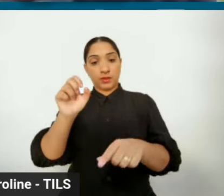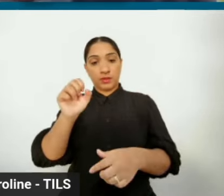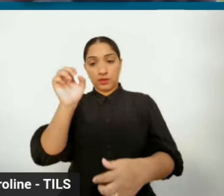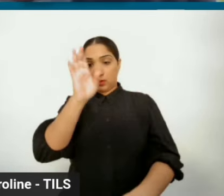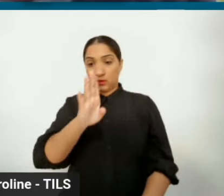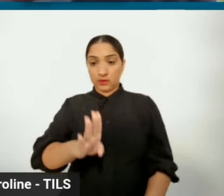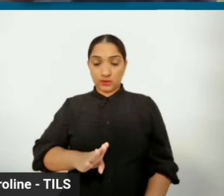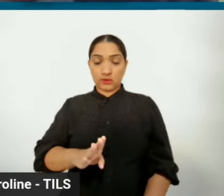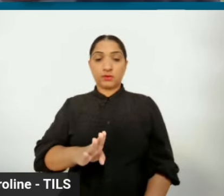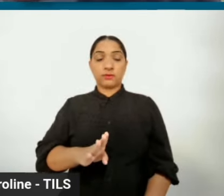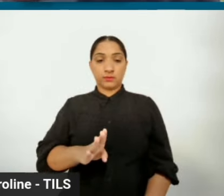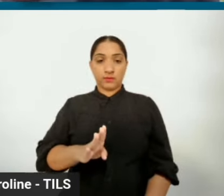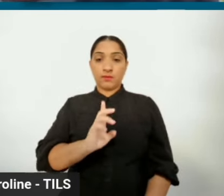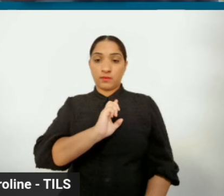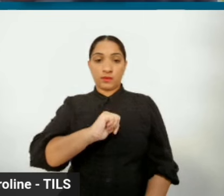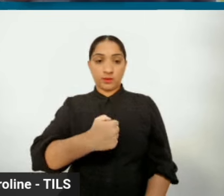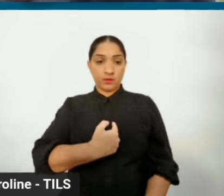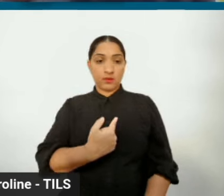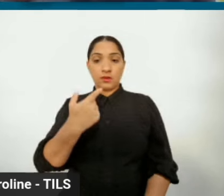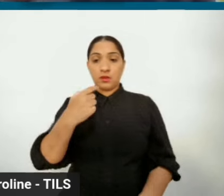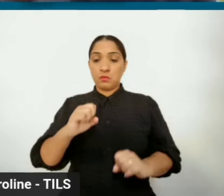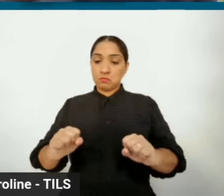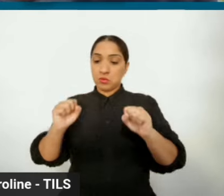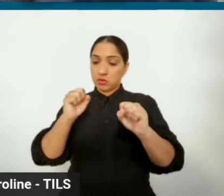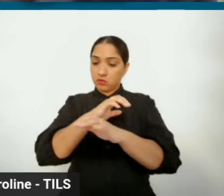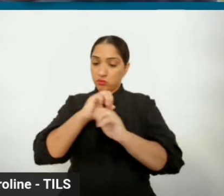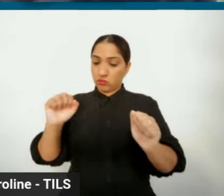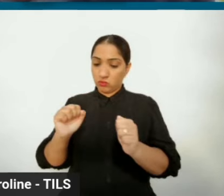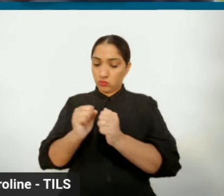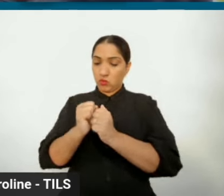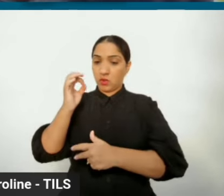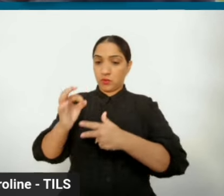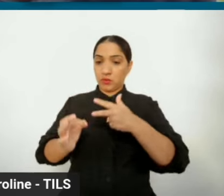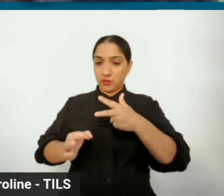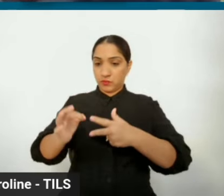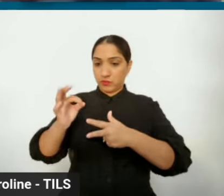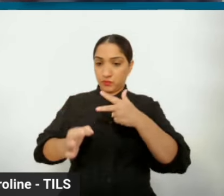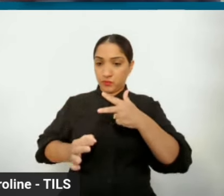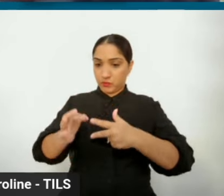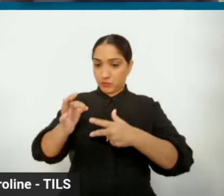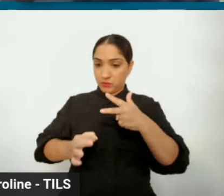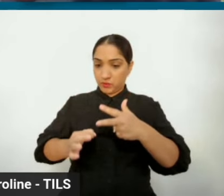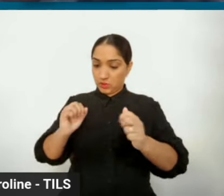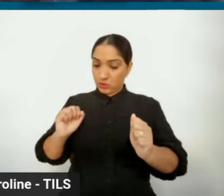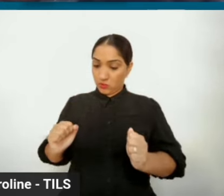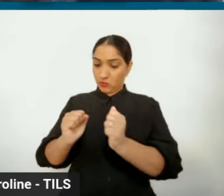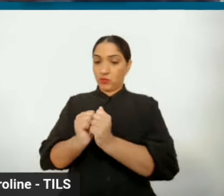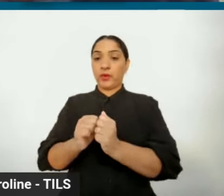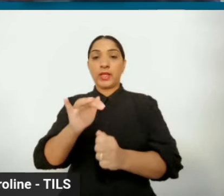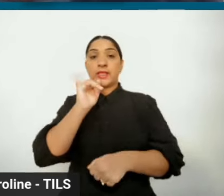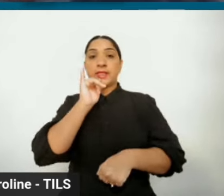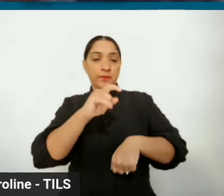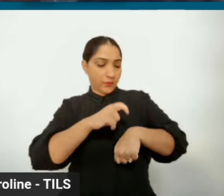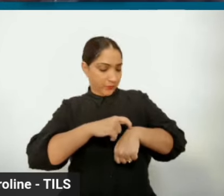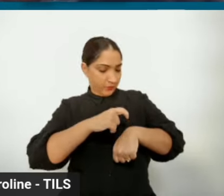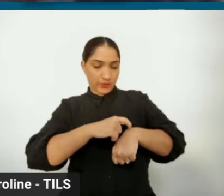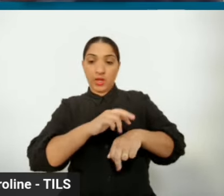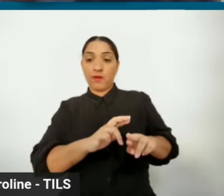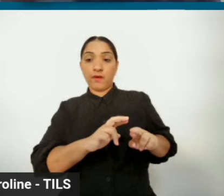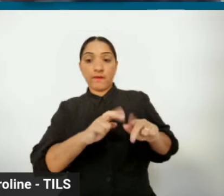nós podemos contar com o judiciário também nisso. O próprio horário diferenciado